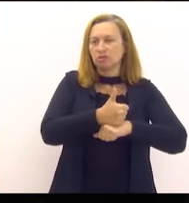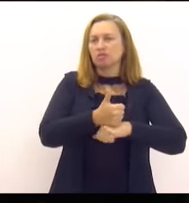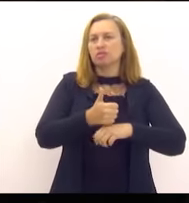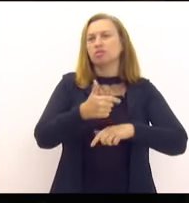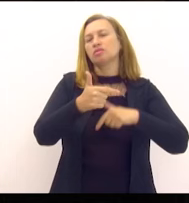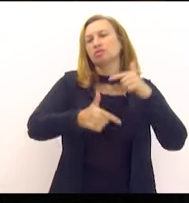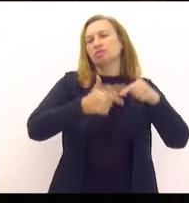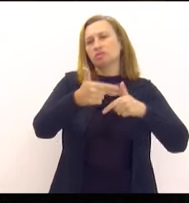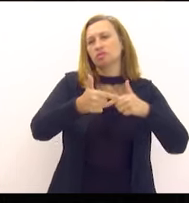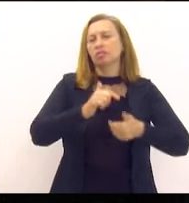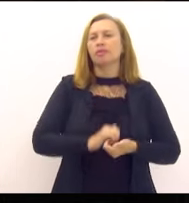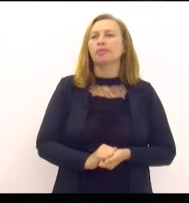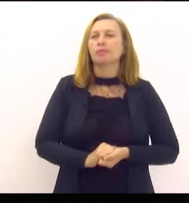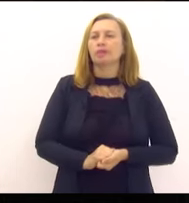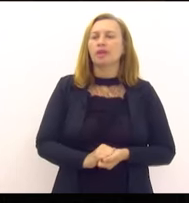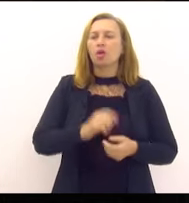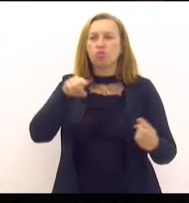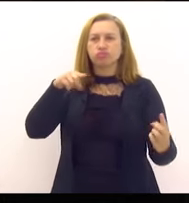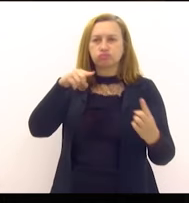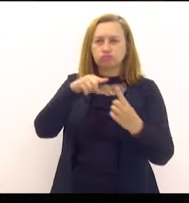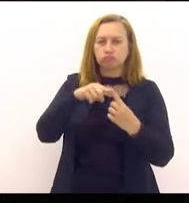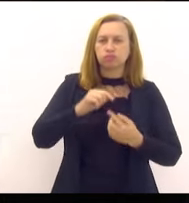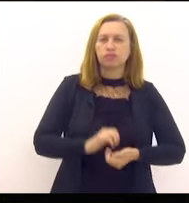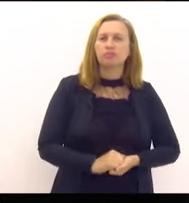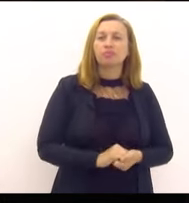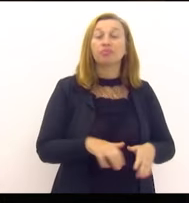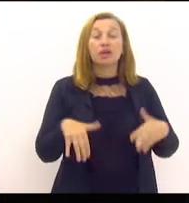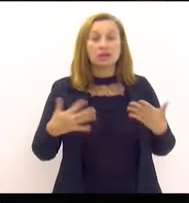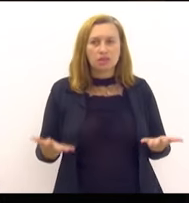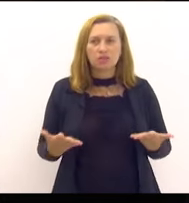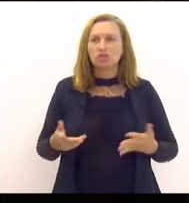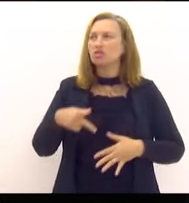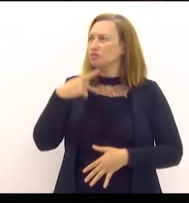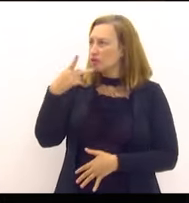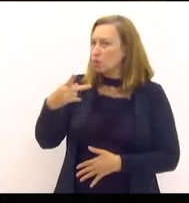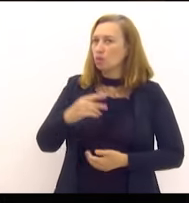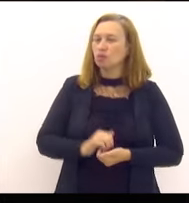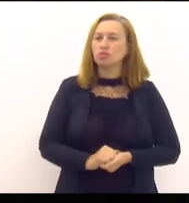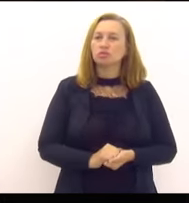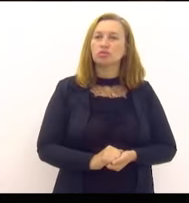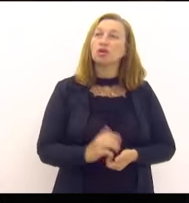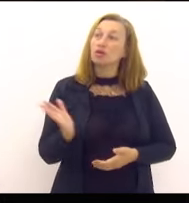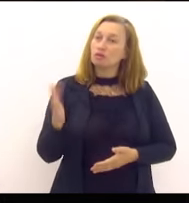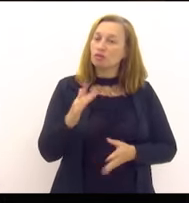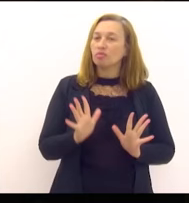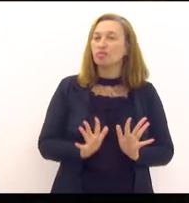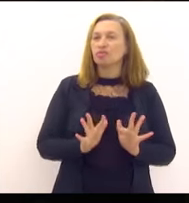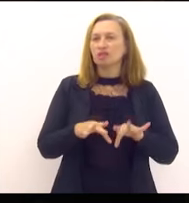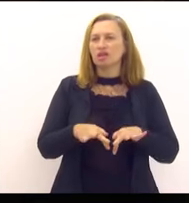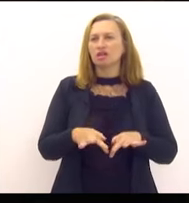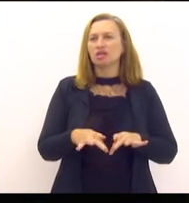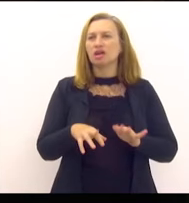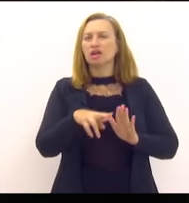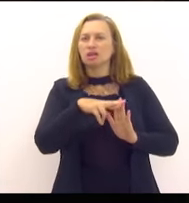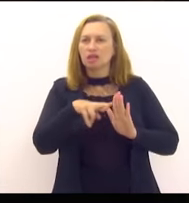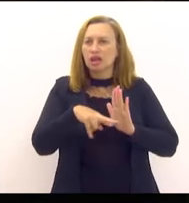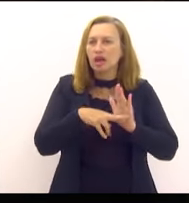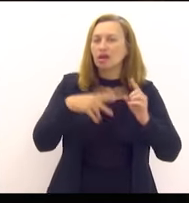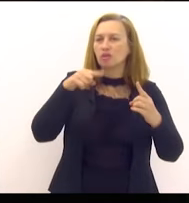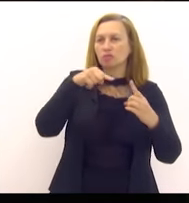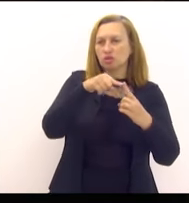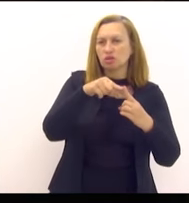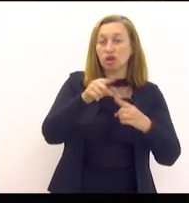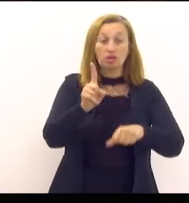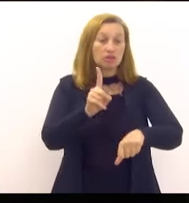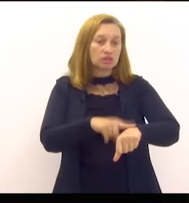mandar para cá critérios objetivos. Então a gente falou, vamos então fechar que o critério objetivo é o tempo